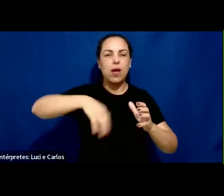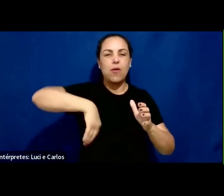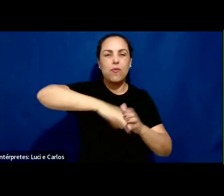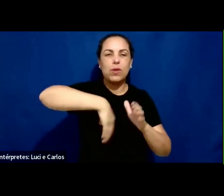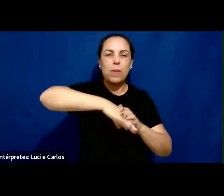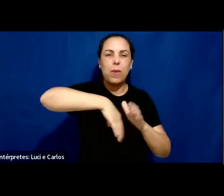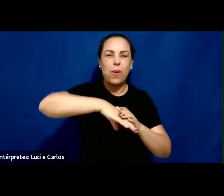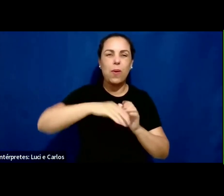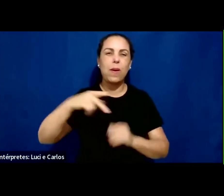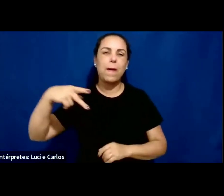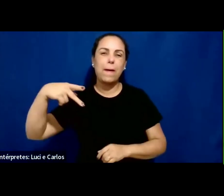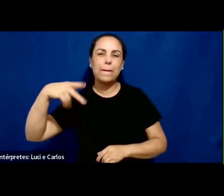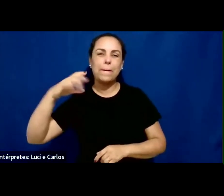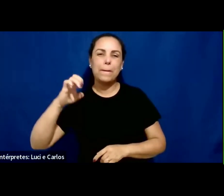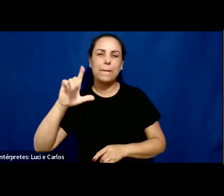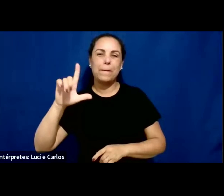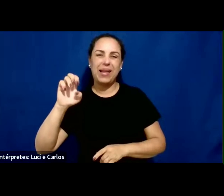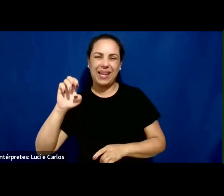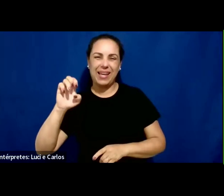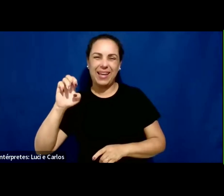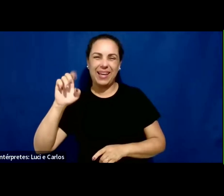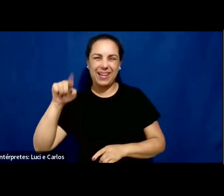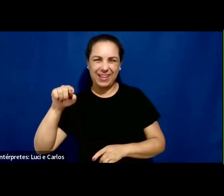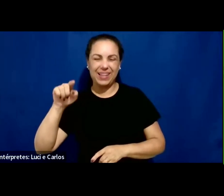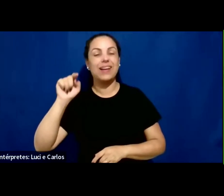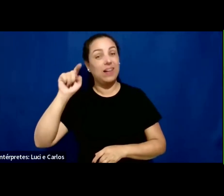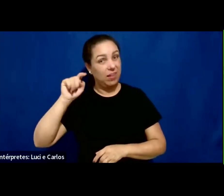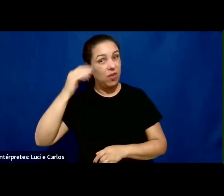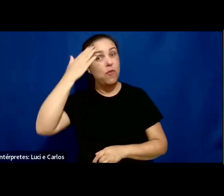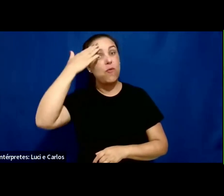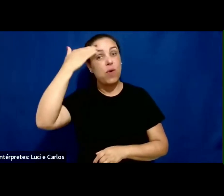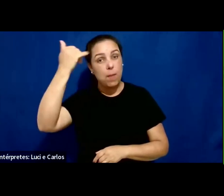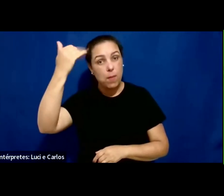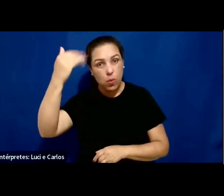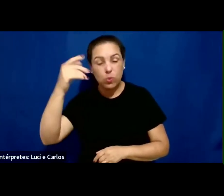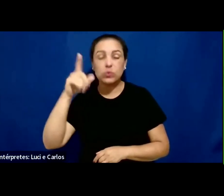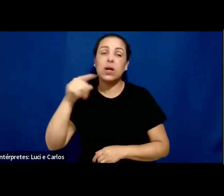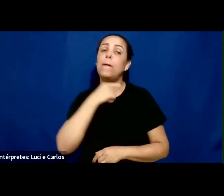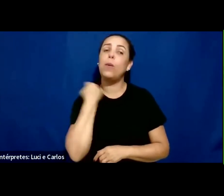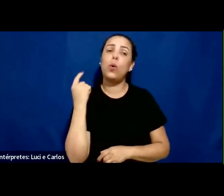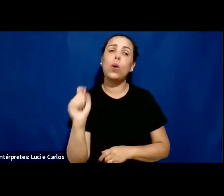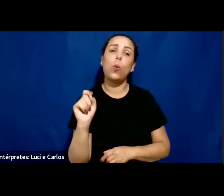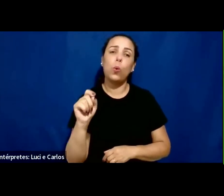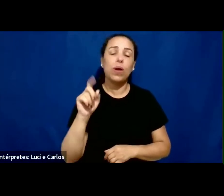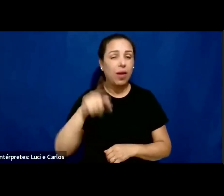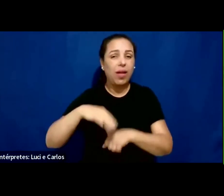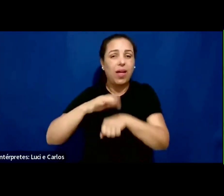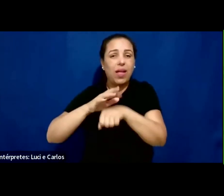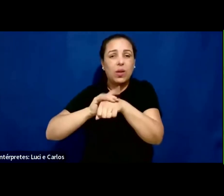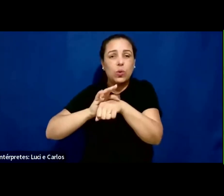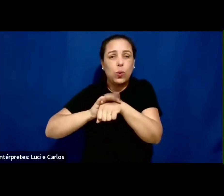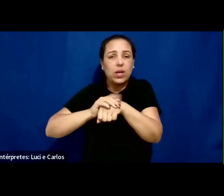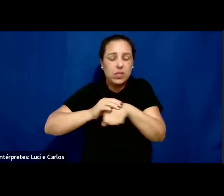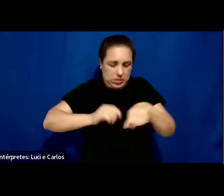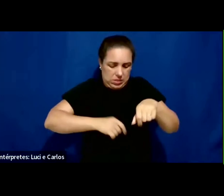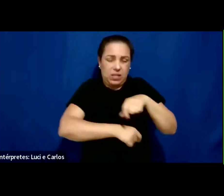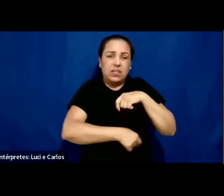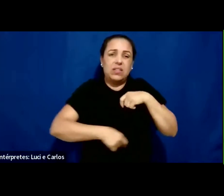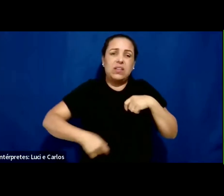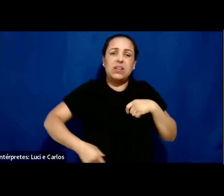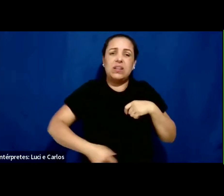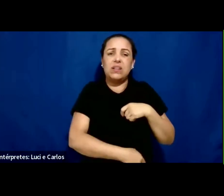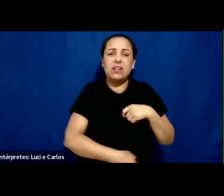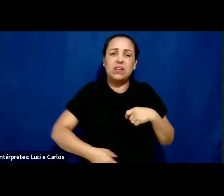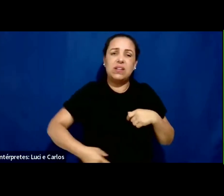coloretal. Me parece que quanto mais a pessoa tem dinheiro e poder